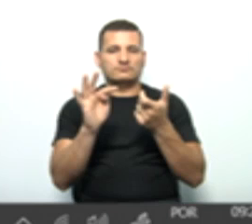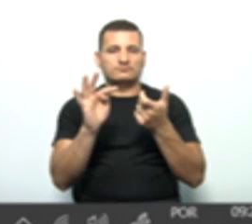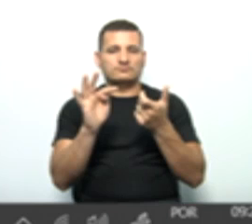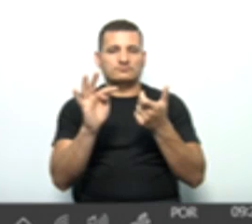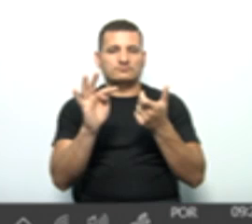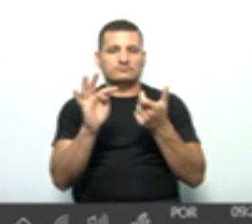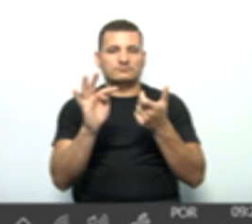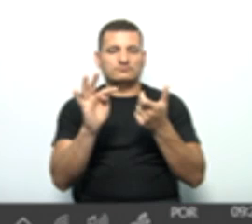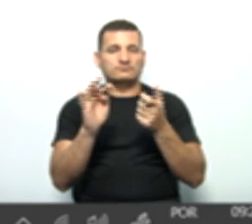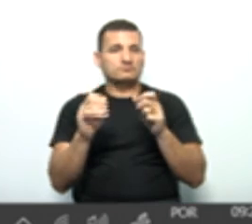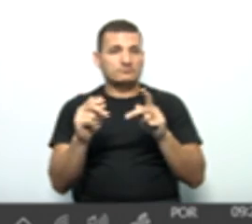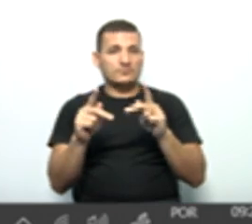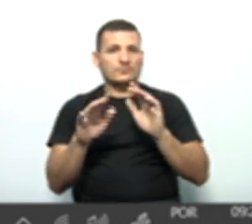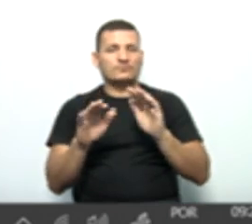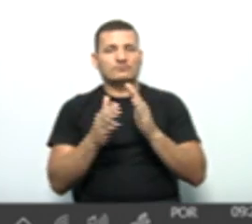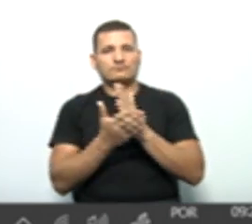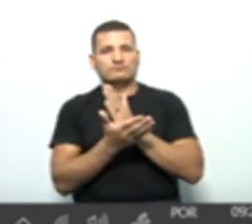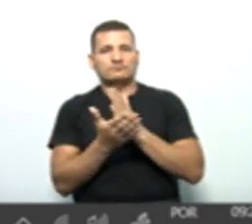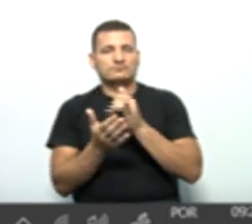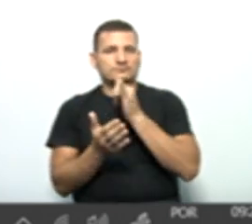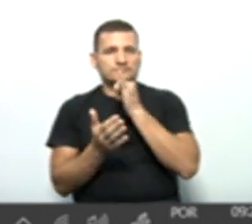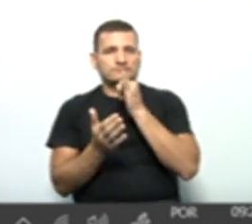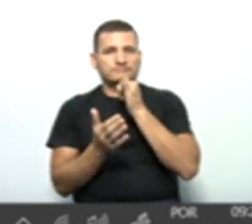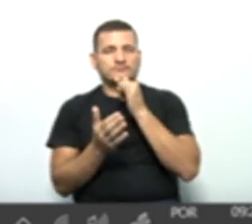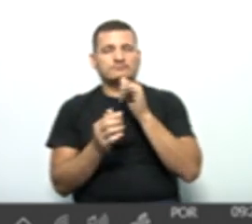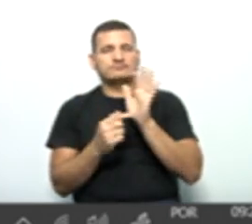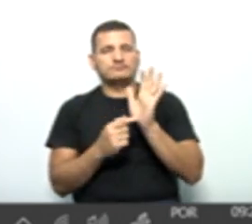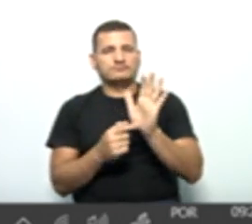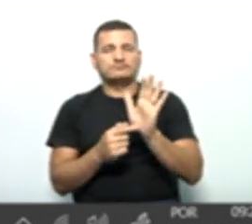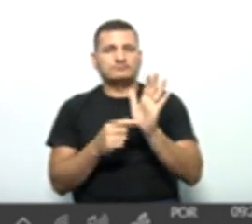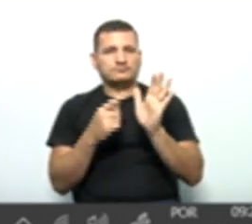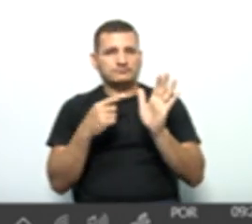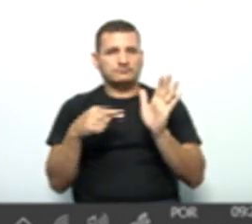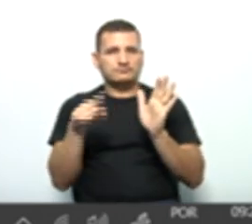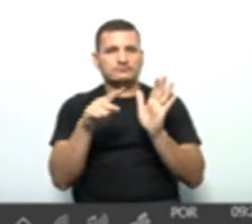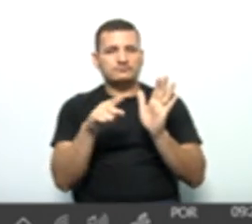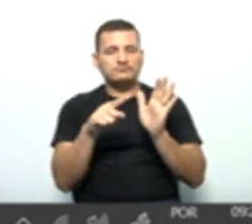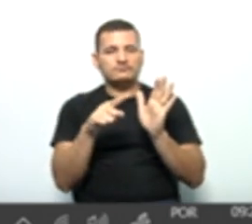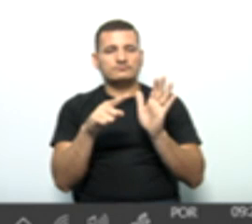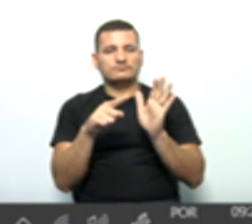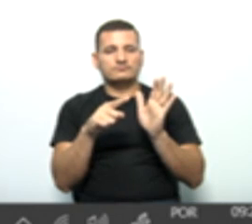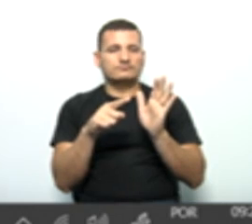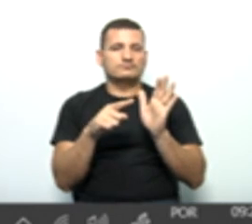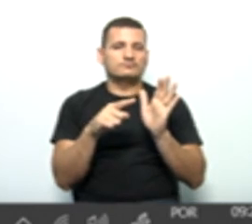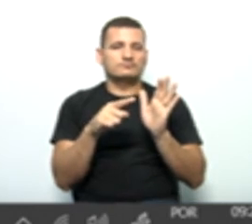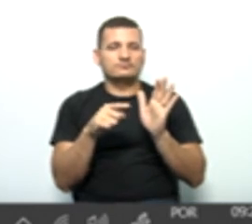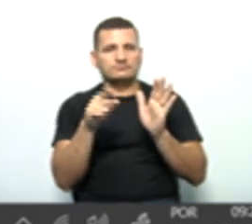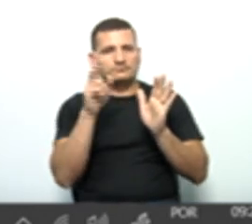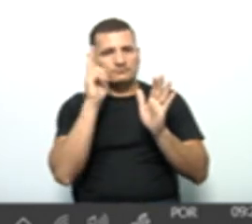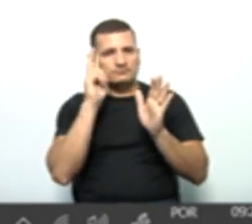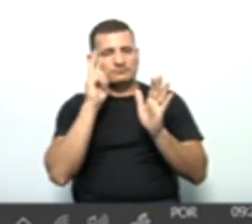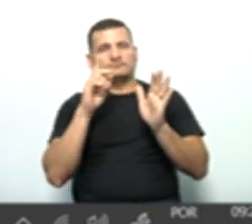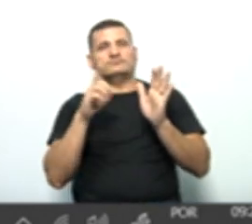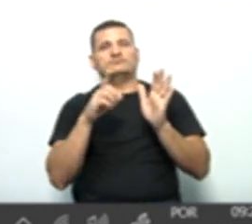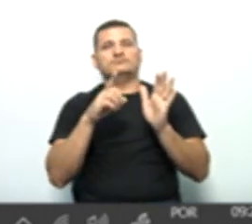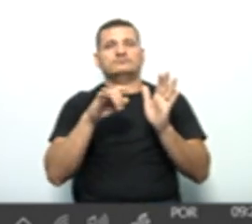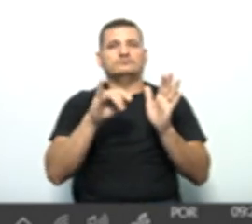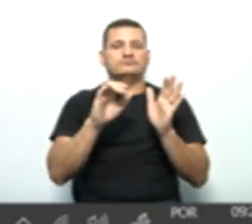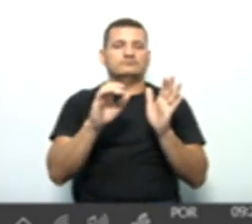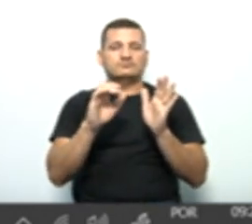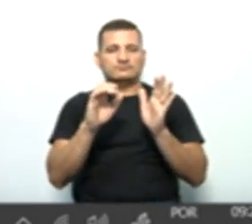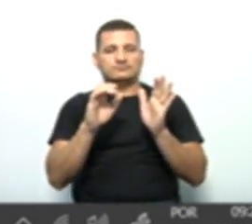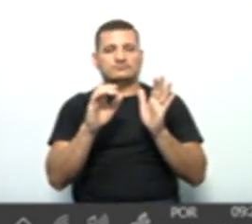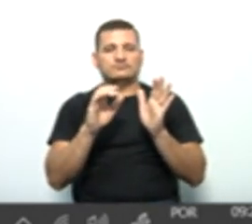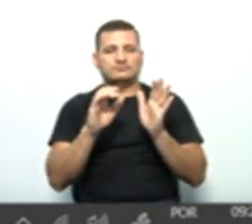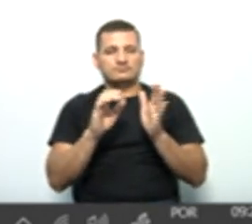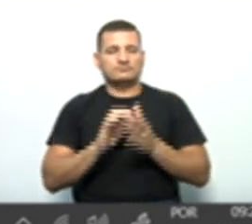esses aqui são uns exemplos que eu trouxe para vocês. Lembra do dicionário? Vou dar um exemplo